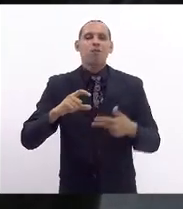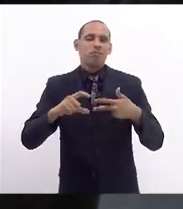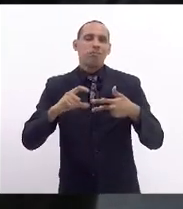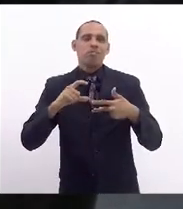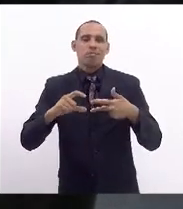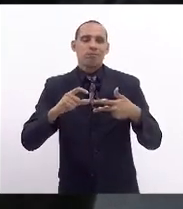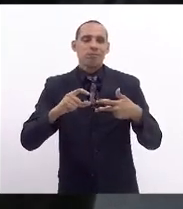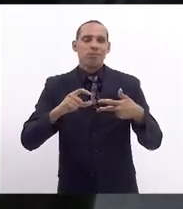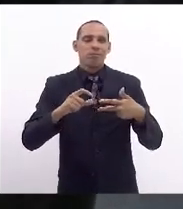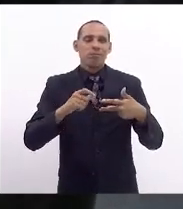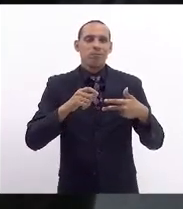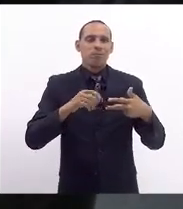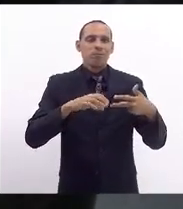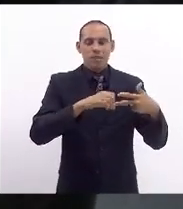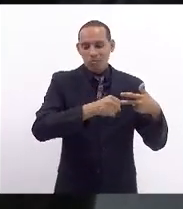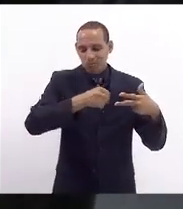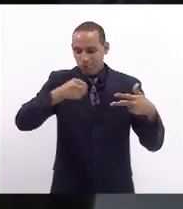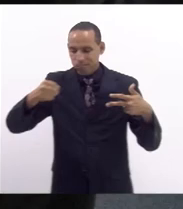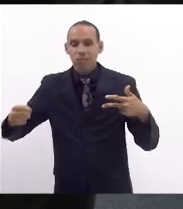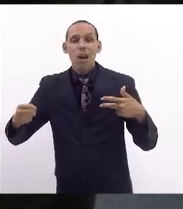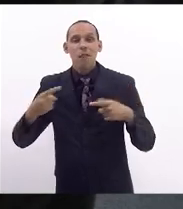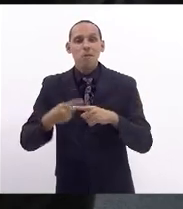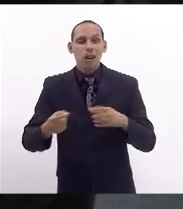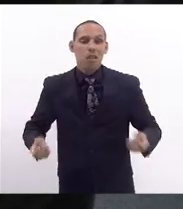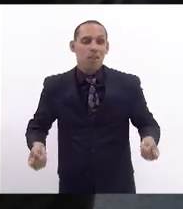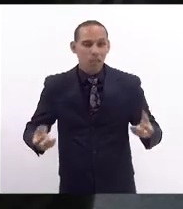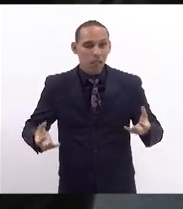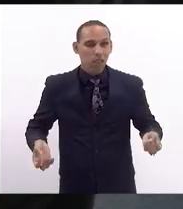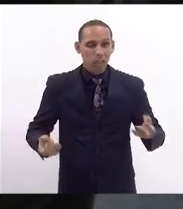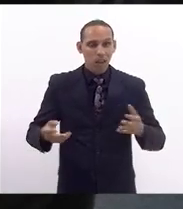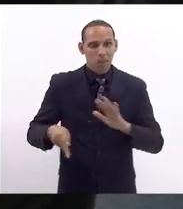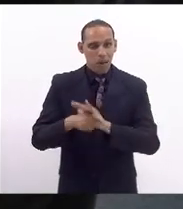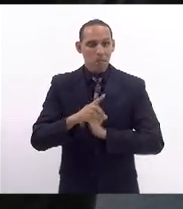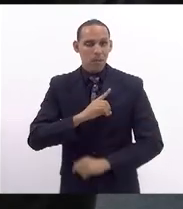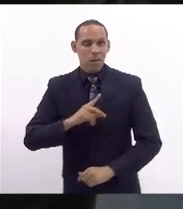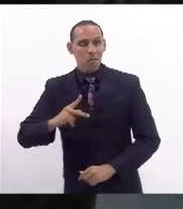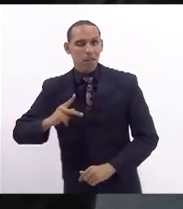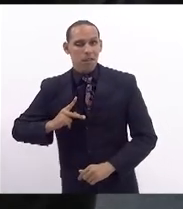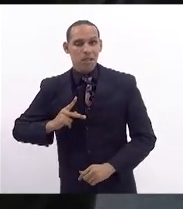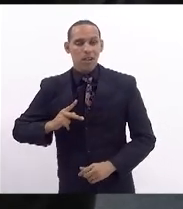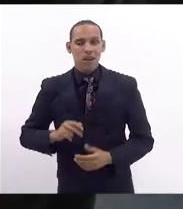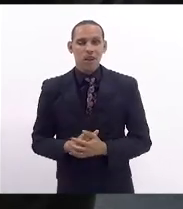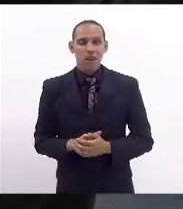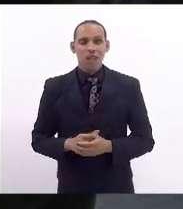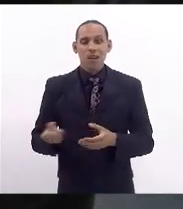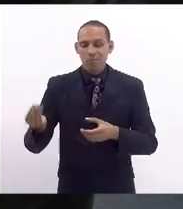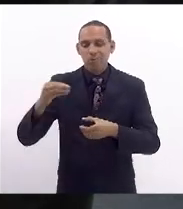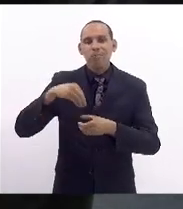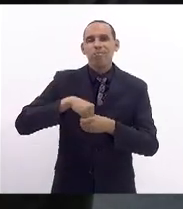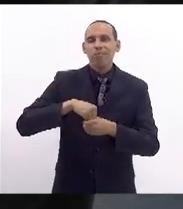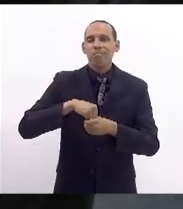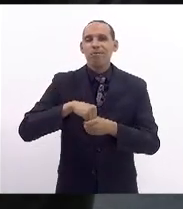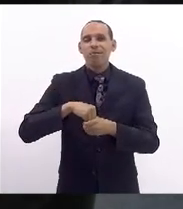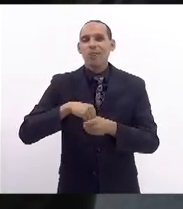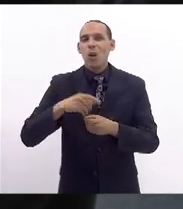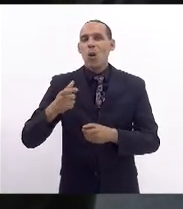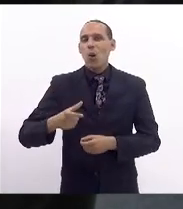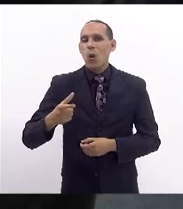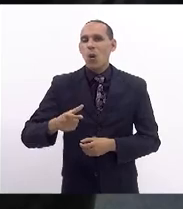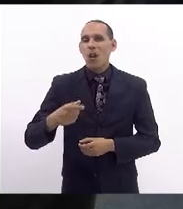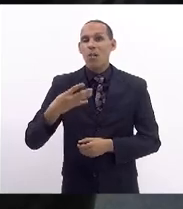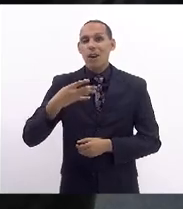Executivo que as despesas de pessoal da Defensoria estão inclusas nos